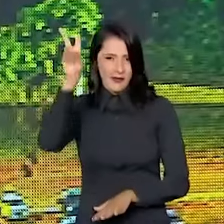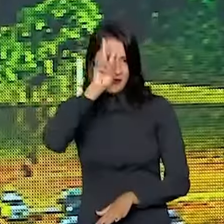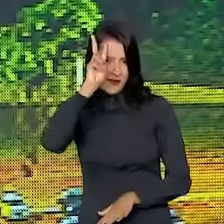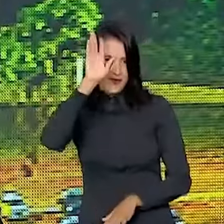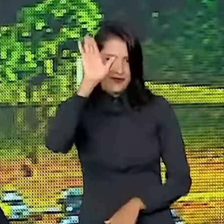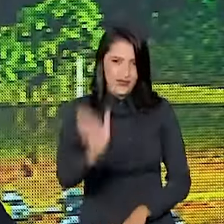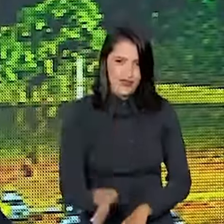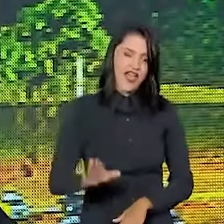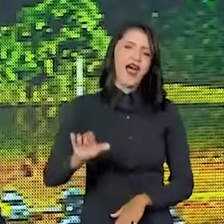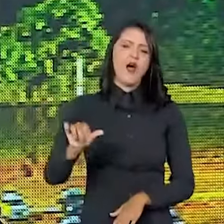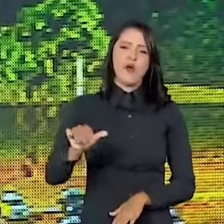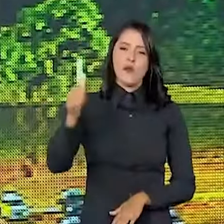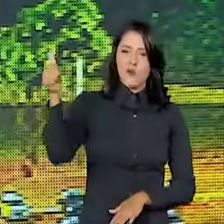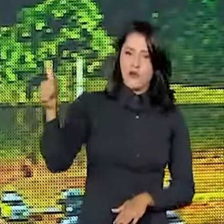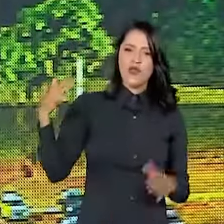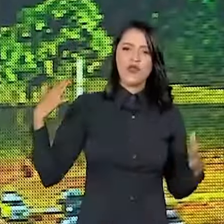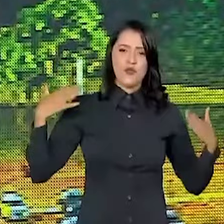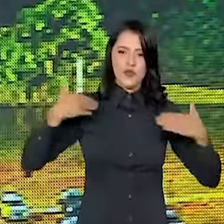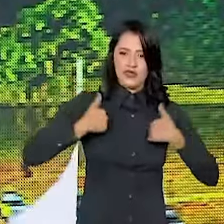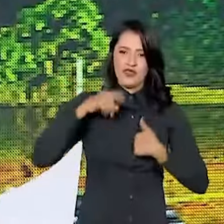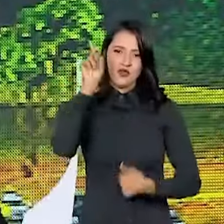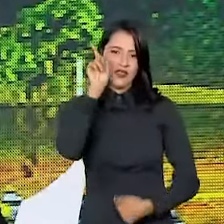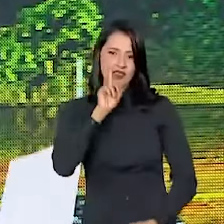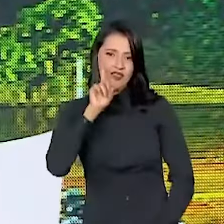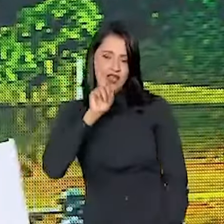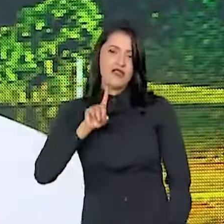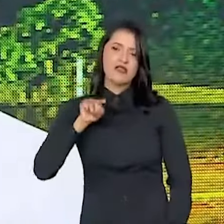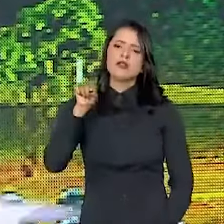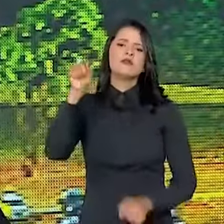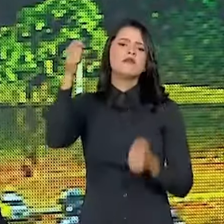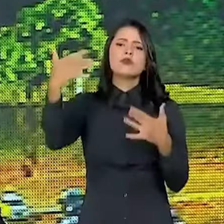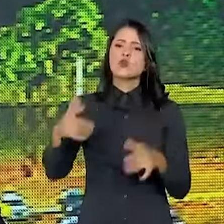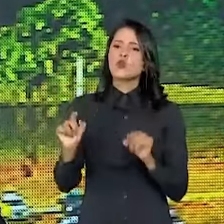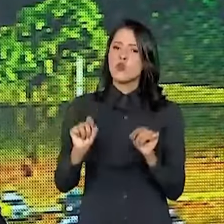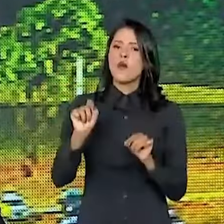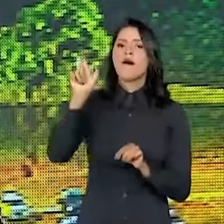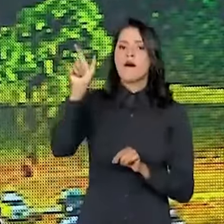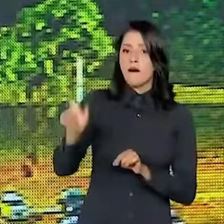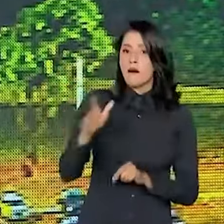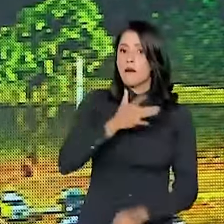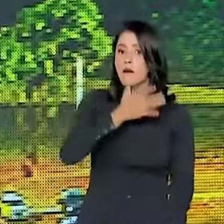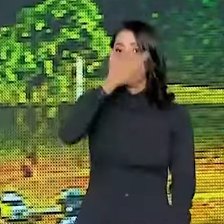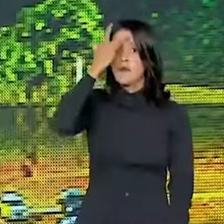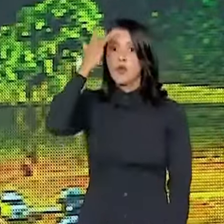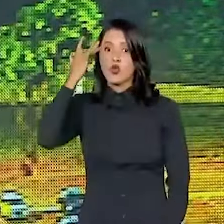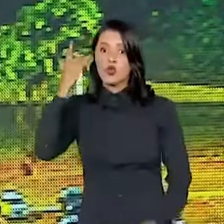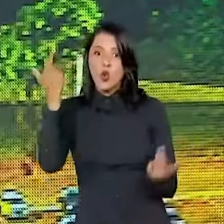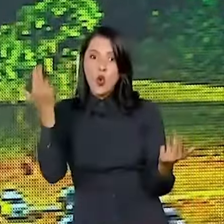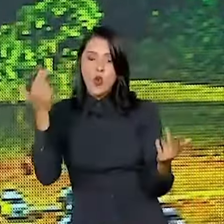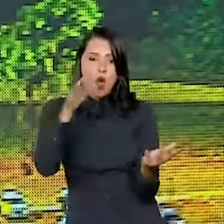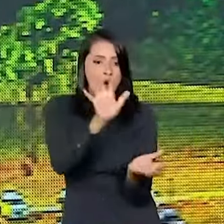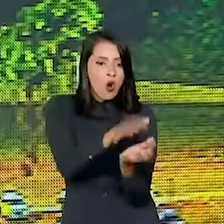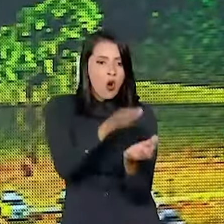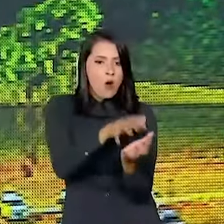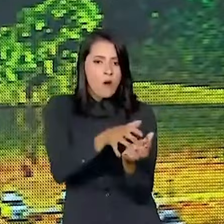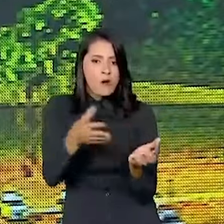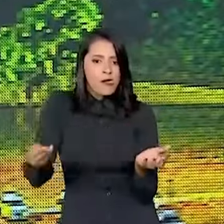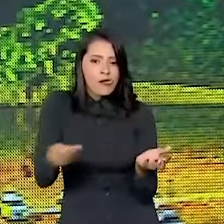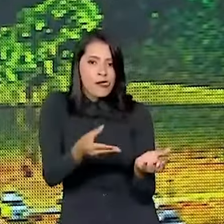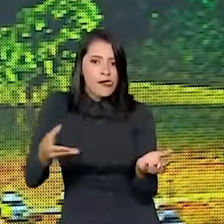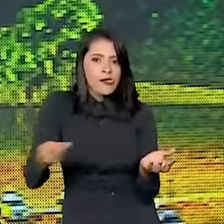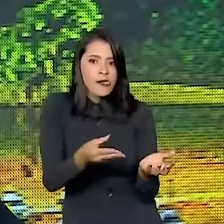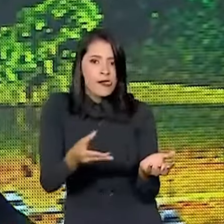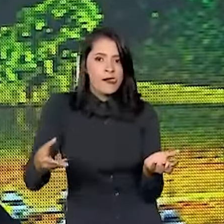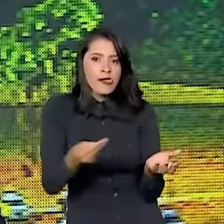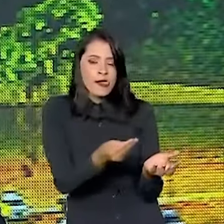pelo grande primeiro-ministro inglês Winston Churchill, é alguém que alimenta um crocodilo esperando ser o